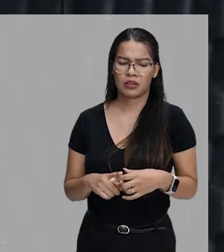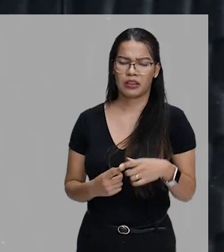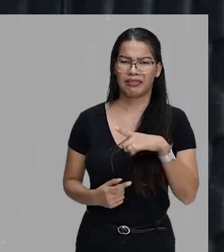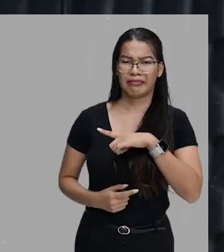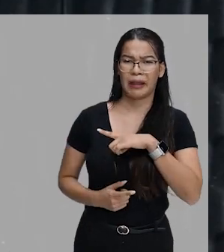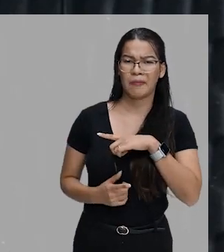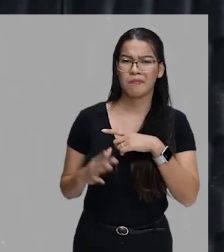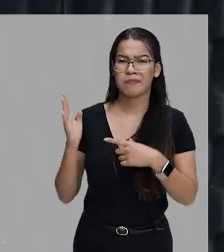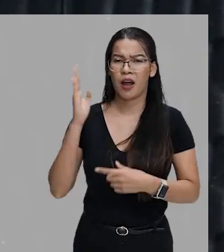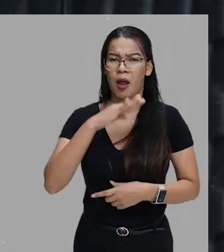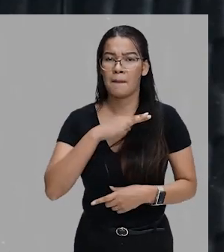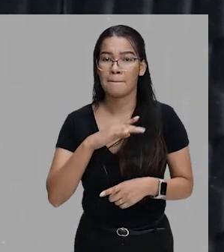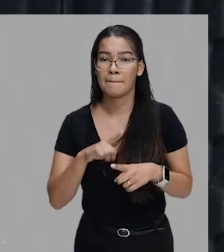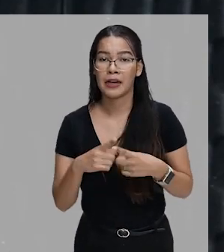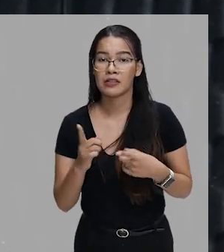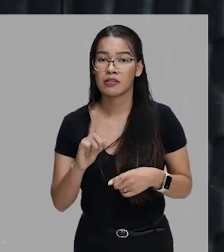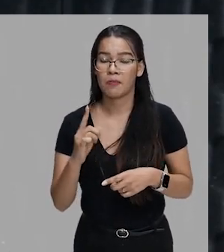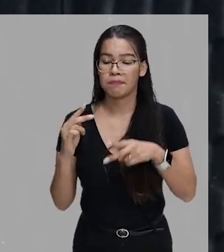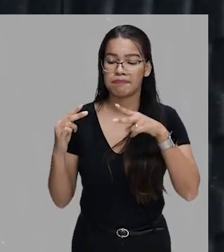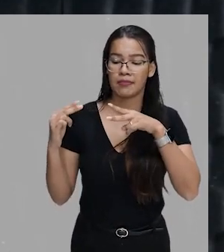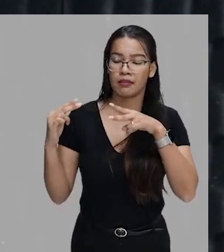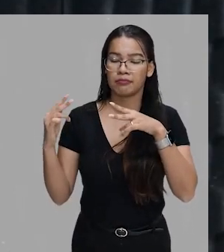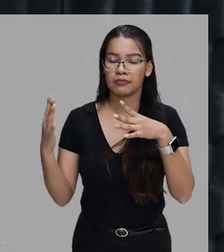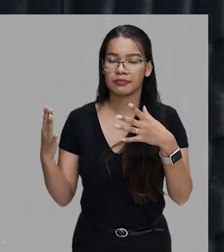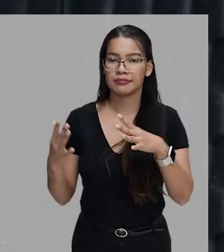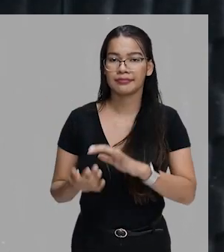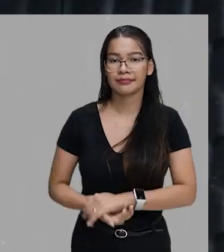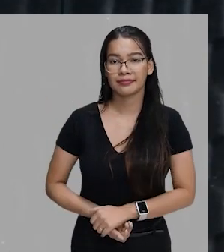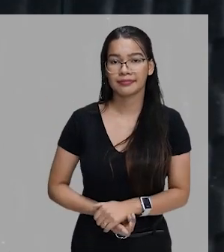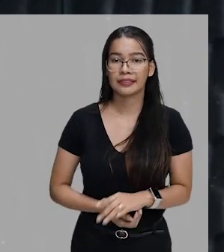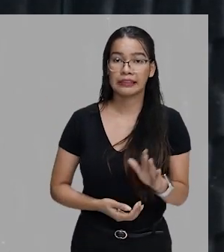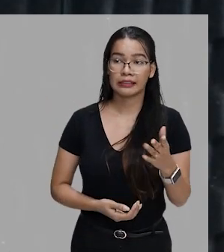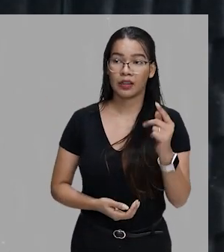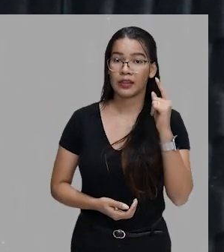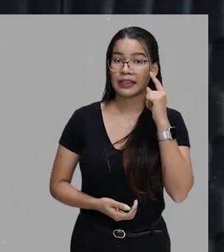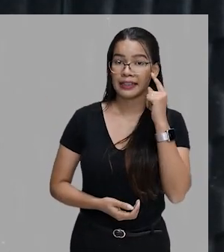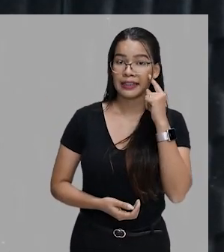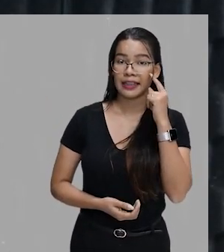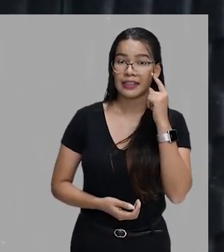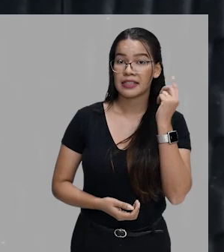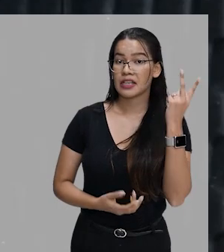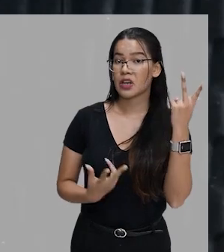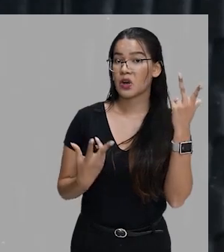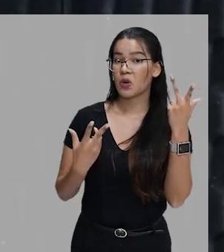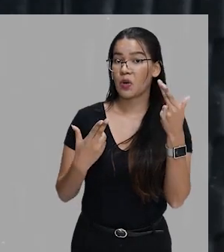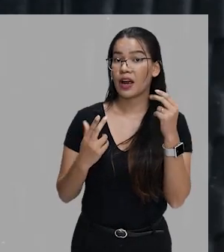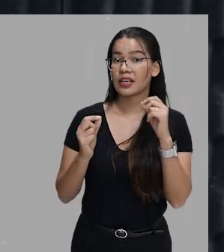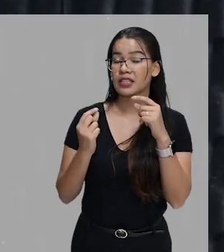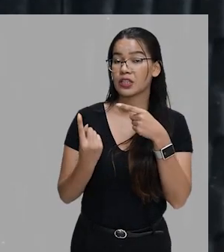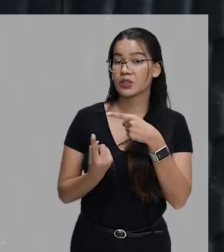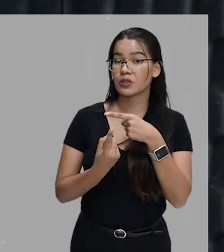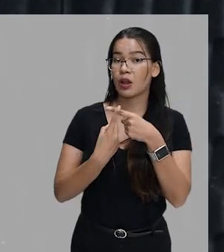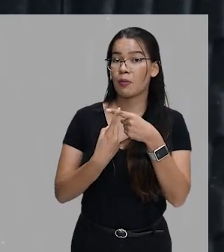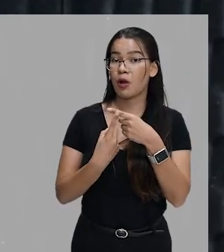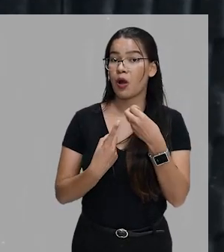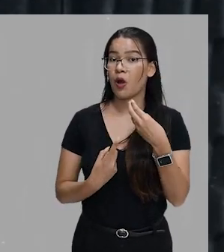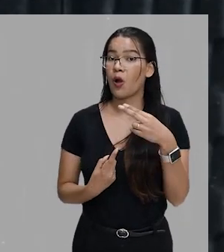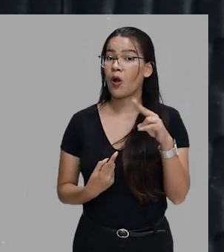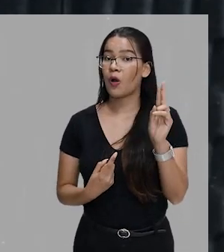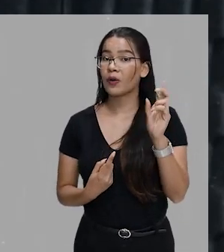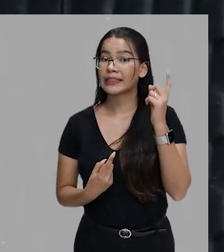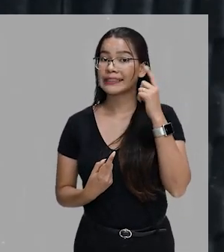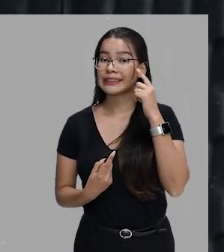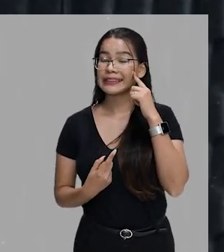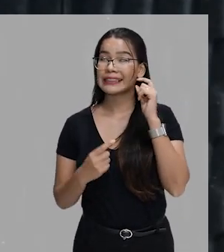maldade, mas não me encara. Opa! Ideias iguais, ideias que somam ou ideias